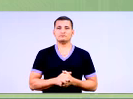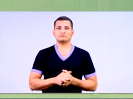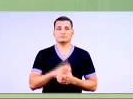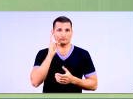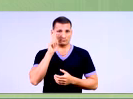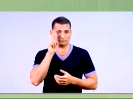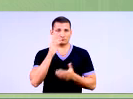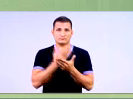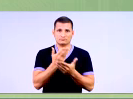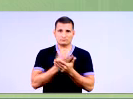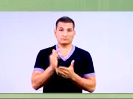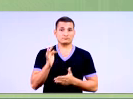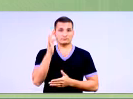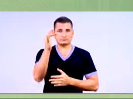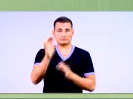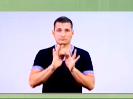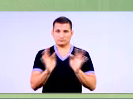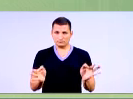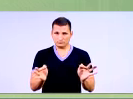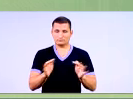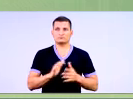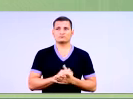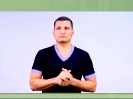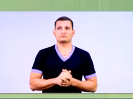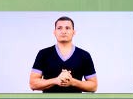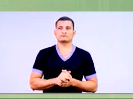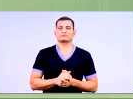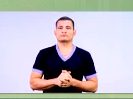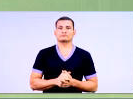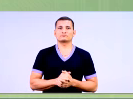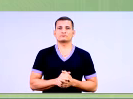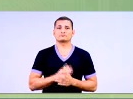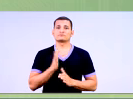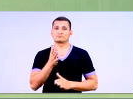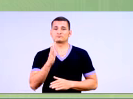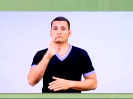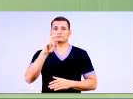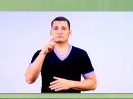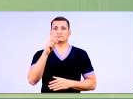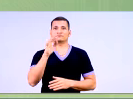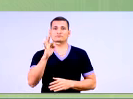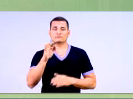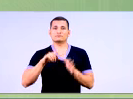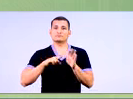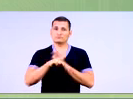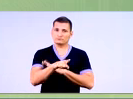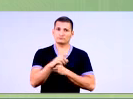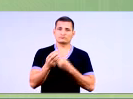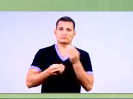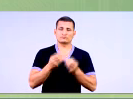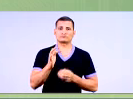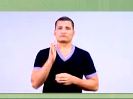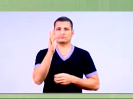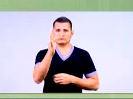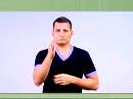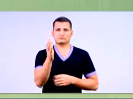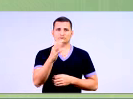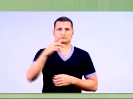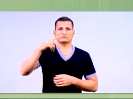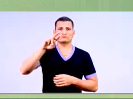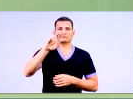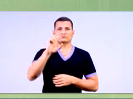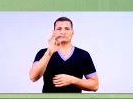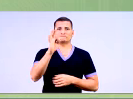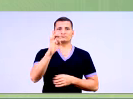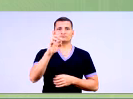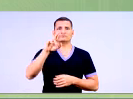simples, porque ainda há pouco aqui no chat alguém perguntou, comentou sobre o futuro do pretérito. Eu fiz um comentário